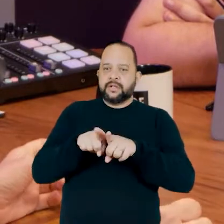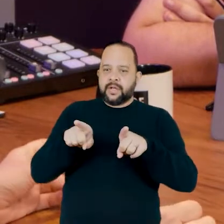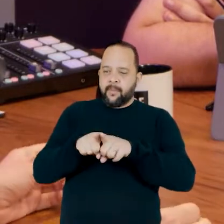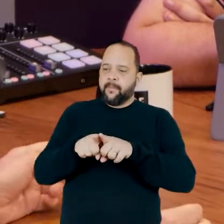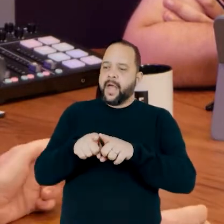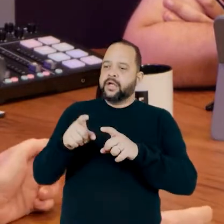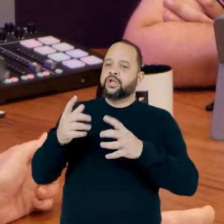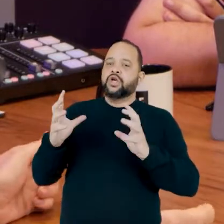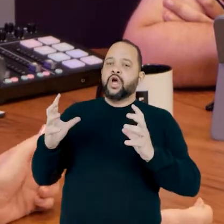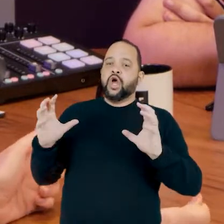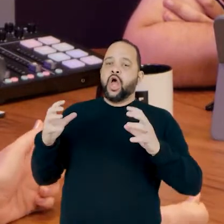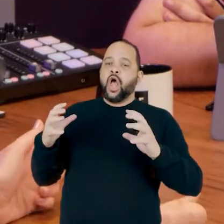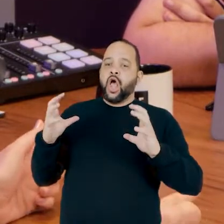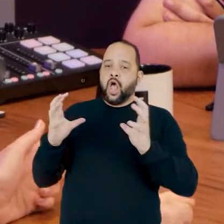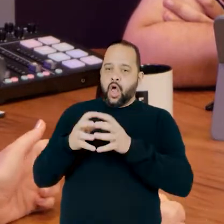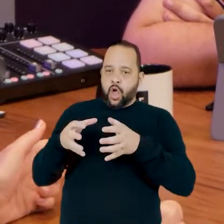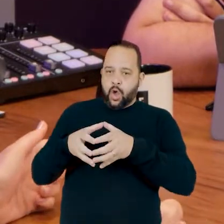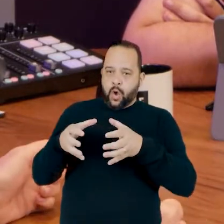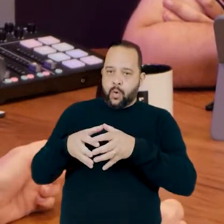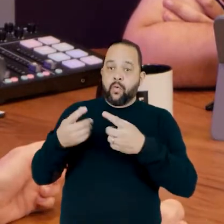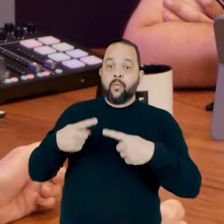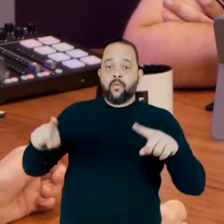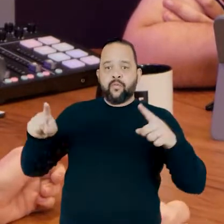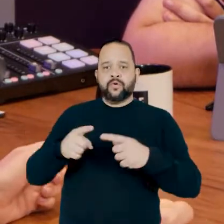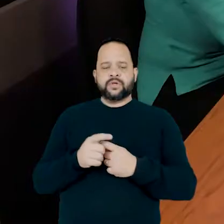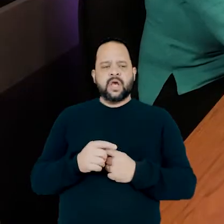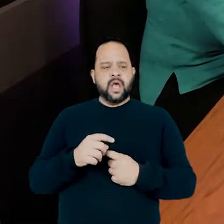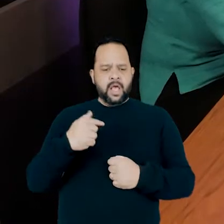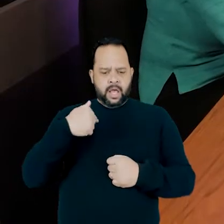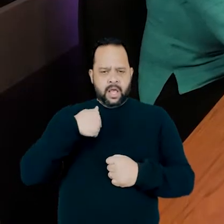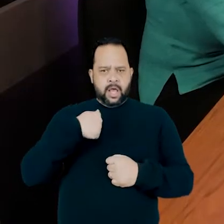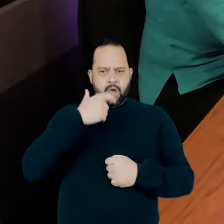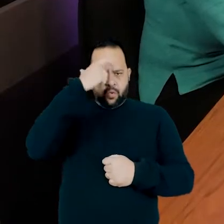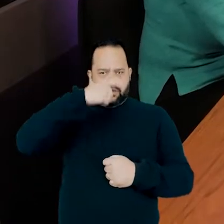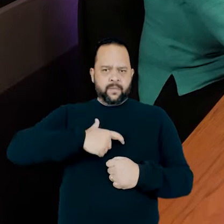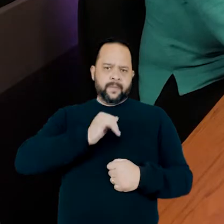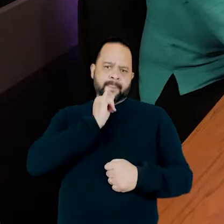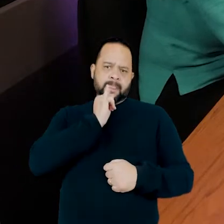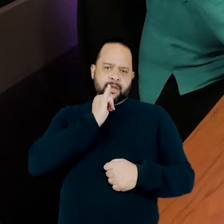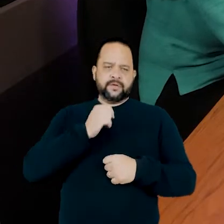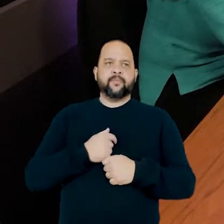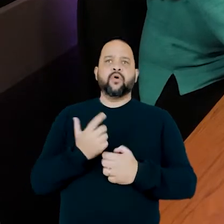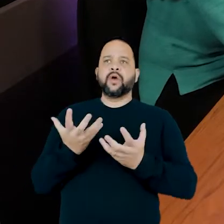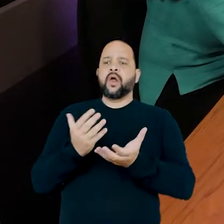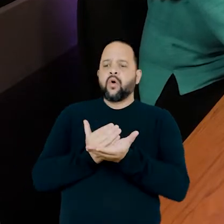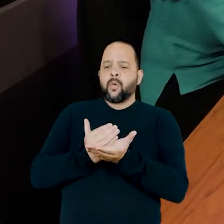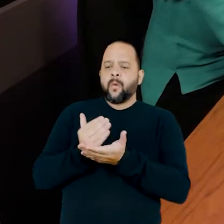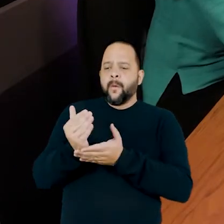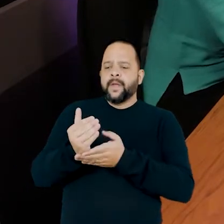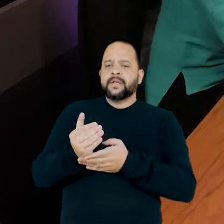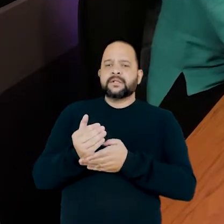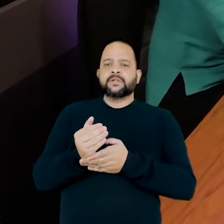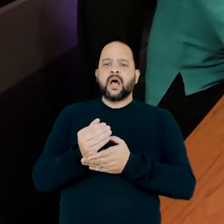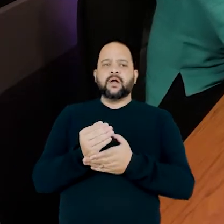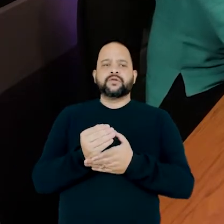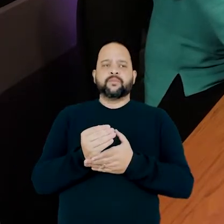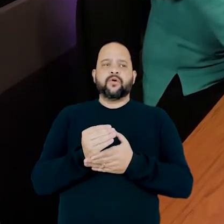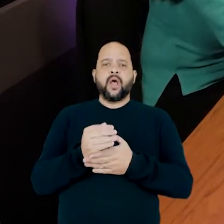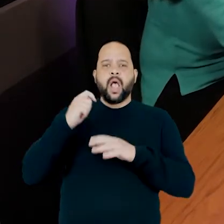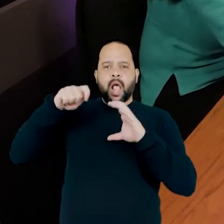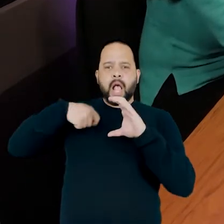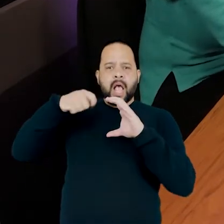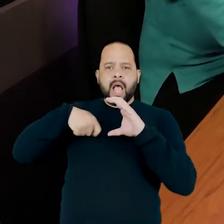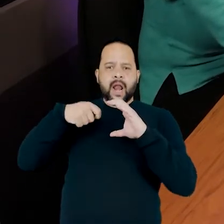banda, show, mas eu, só eu, como pessoa física, se eu resolver começar a gravar em casa, mas eu estou trabalhando com vocês